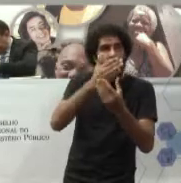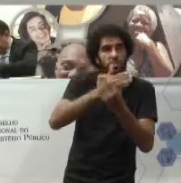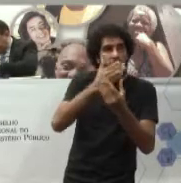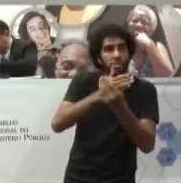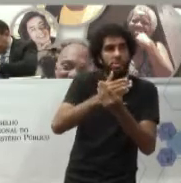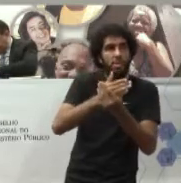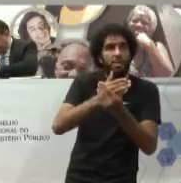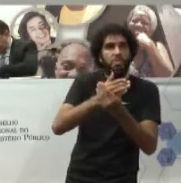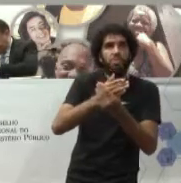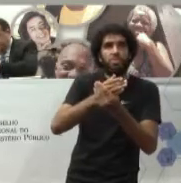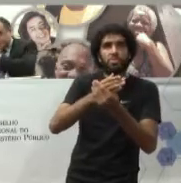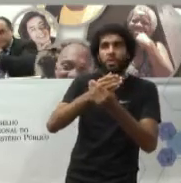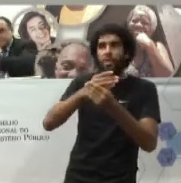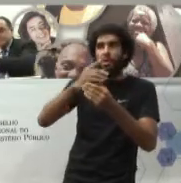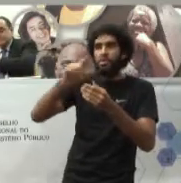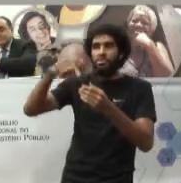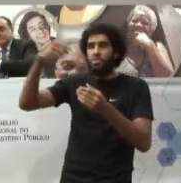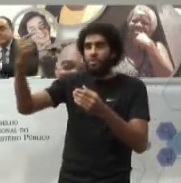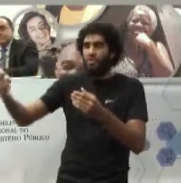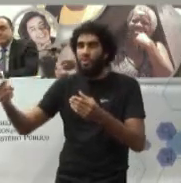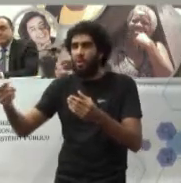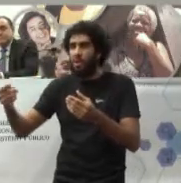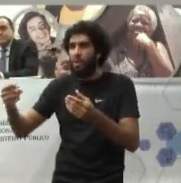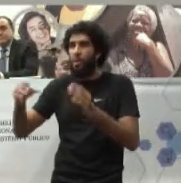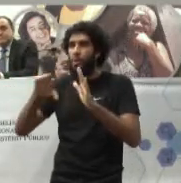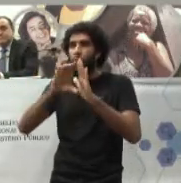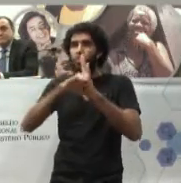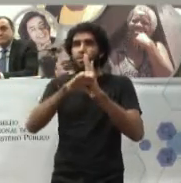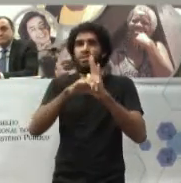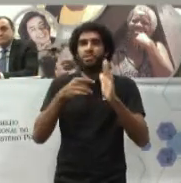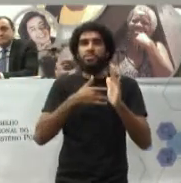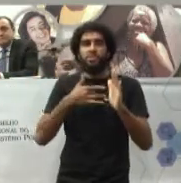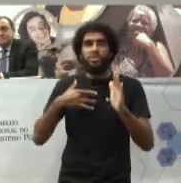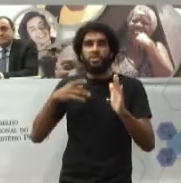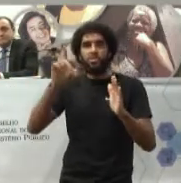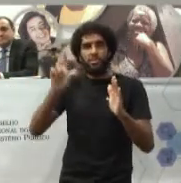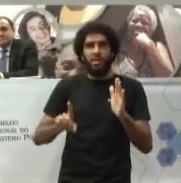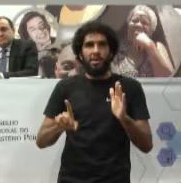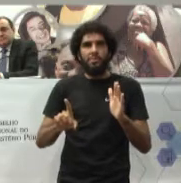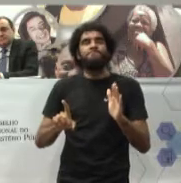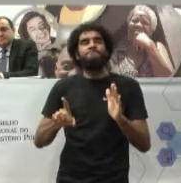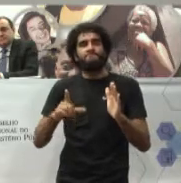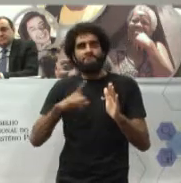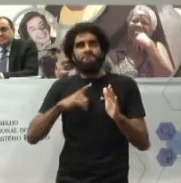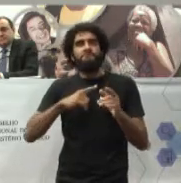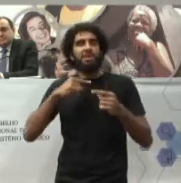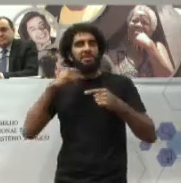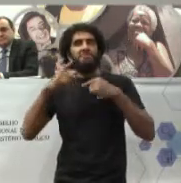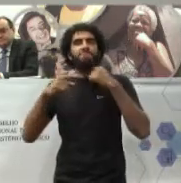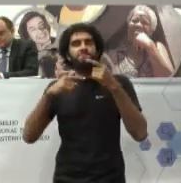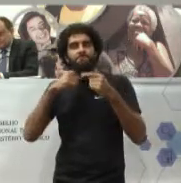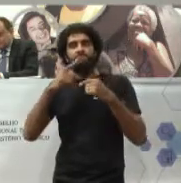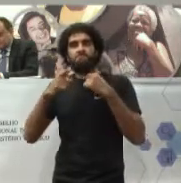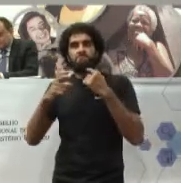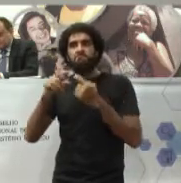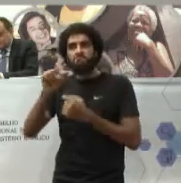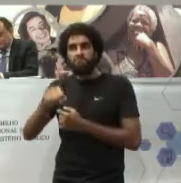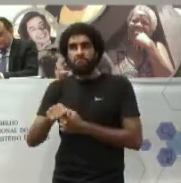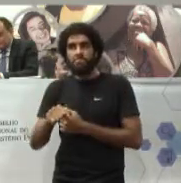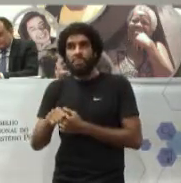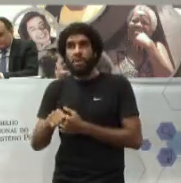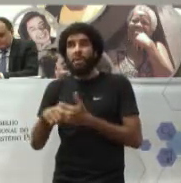internacionais até mesmo o conceito de saúde como direito foi questionado para ser subscrito